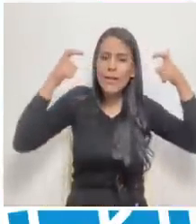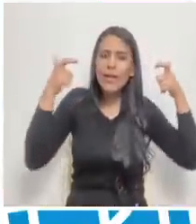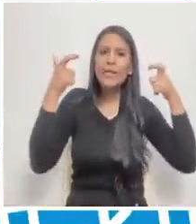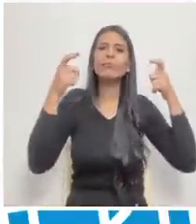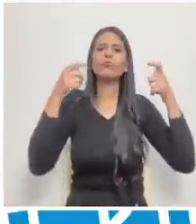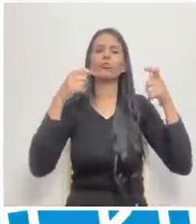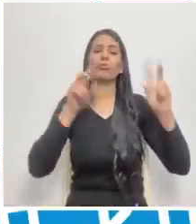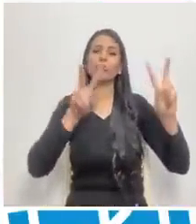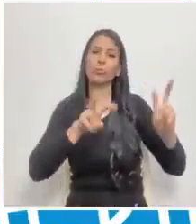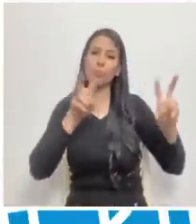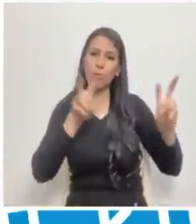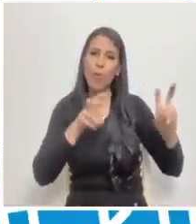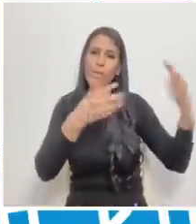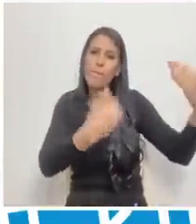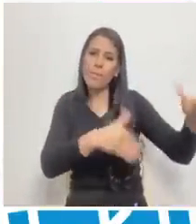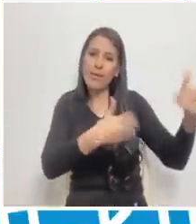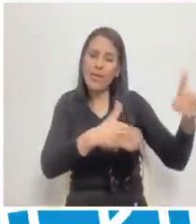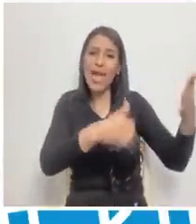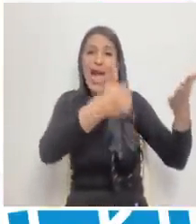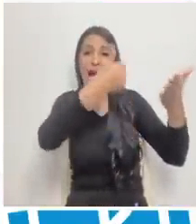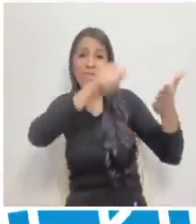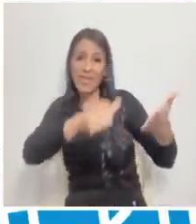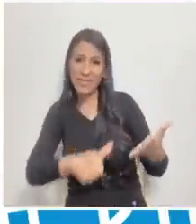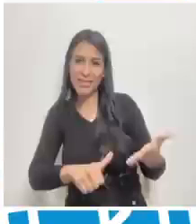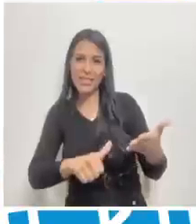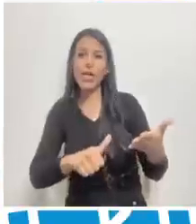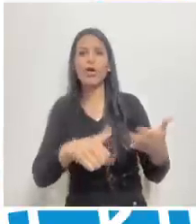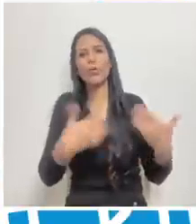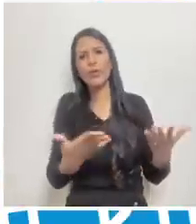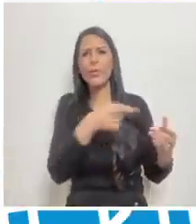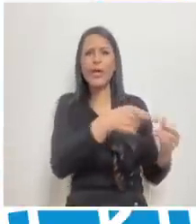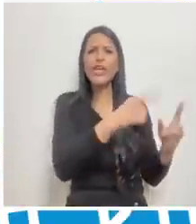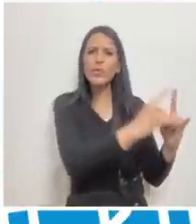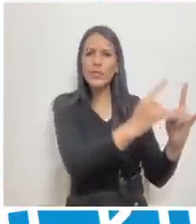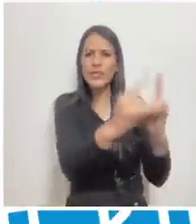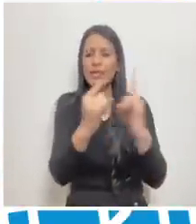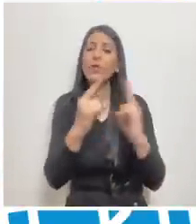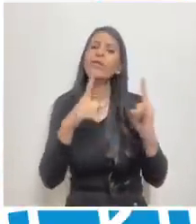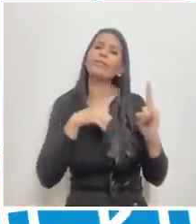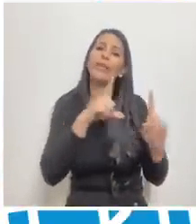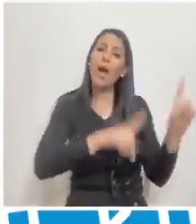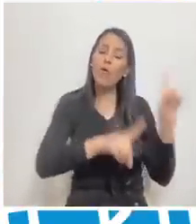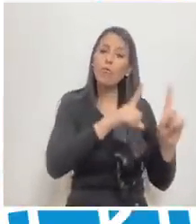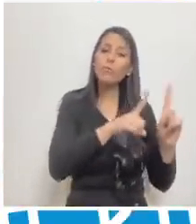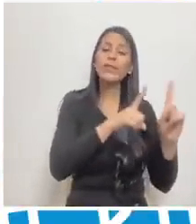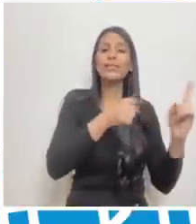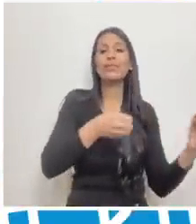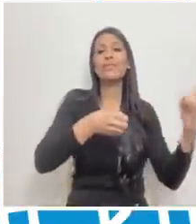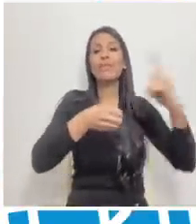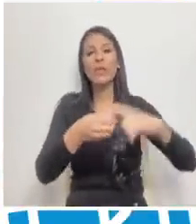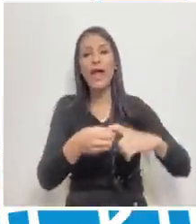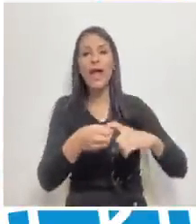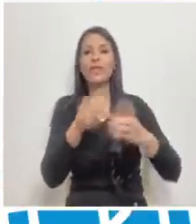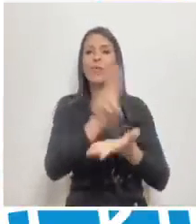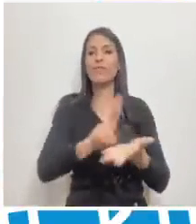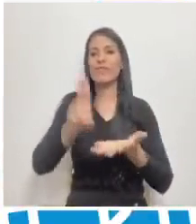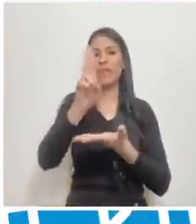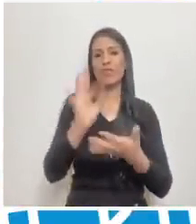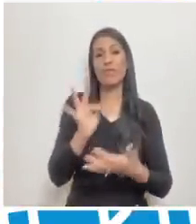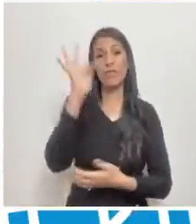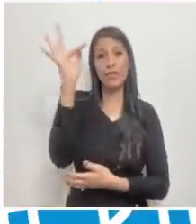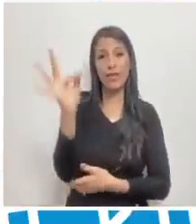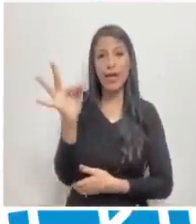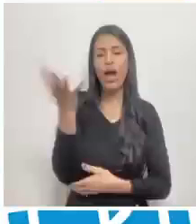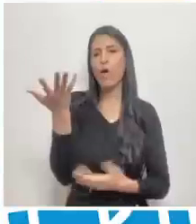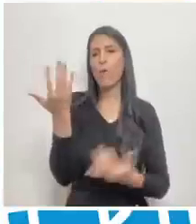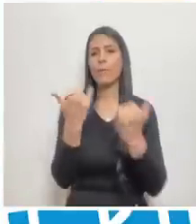instituições que são essas, algumas ligadas às universidades federais do nosso país, né? E a exemplo do